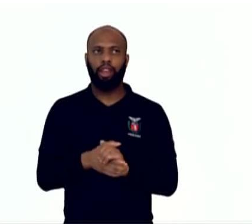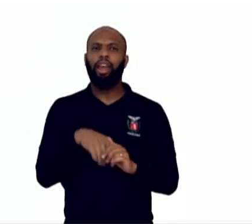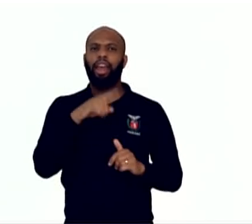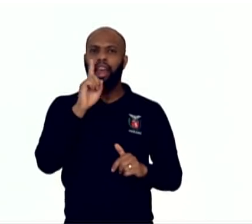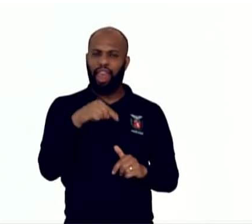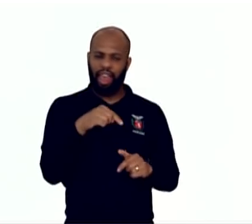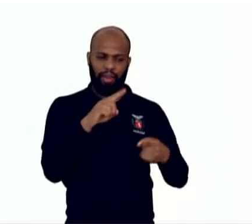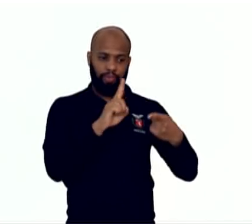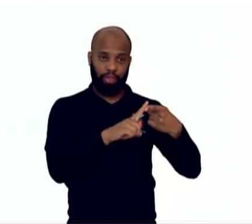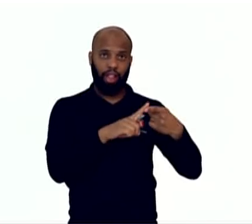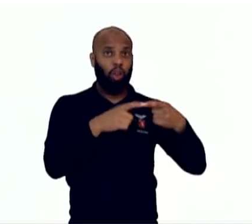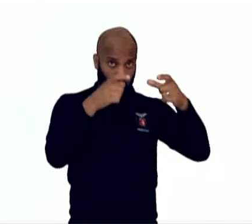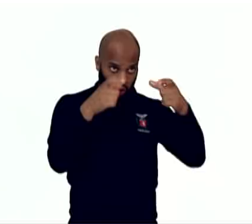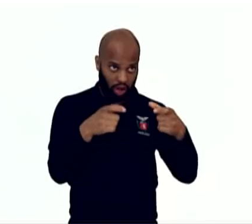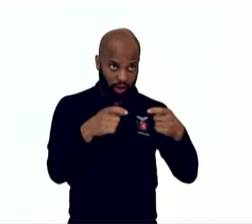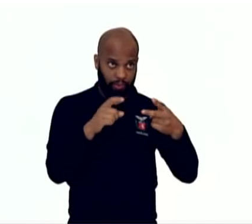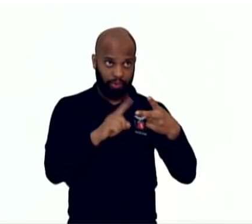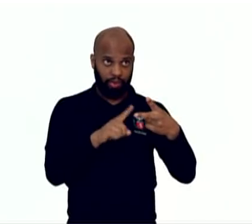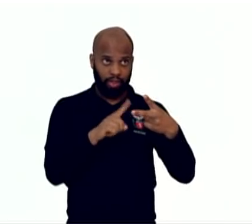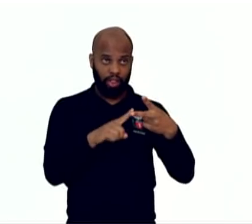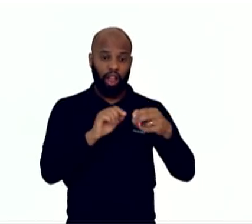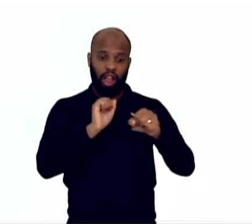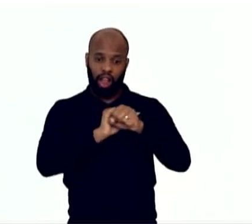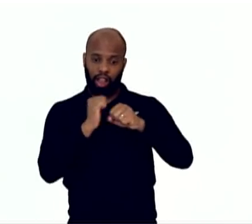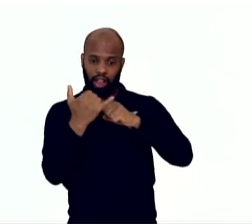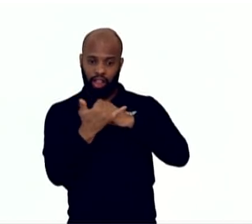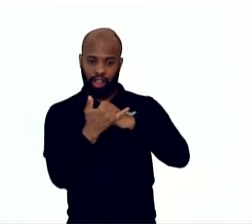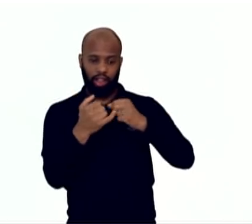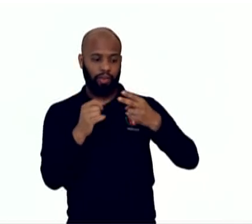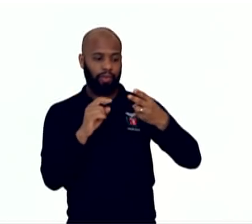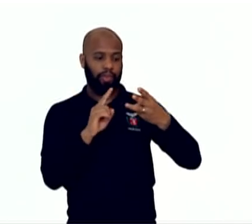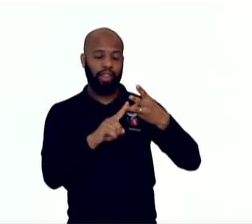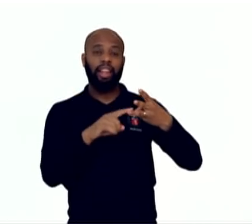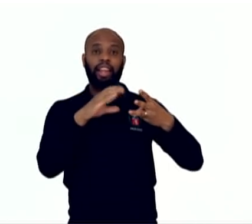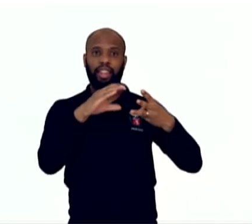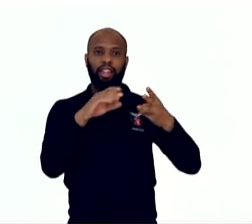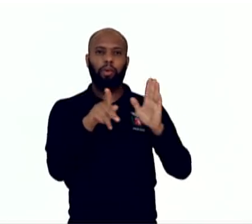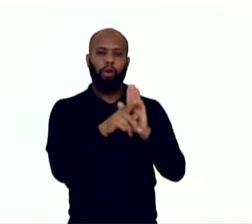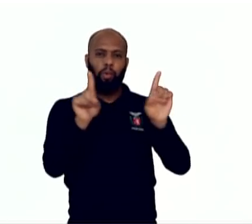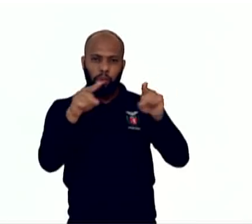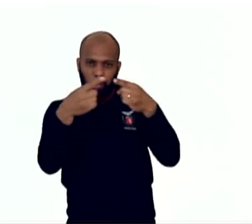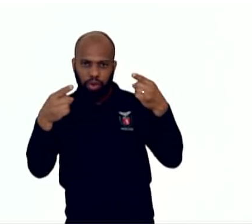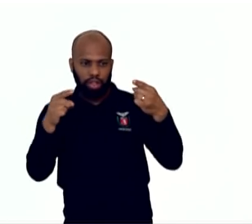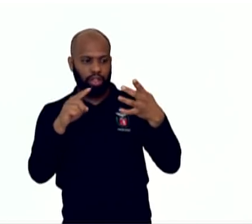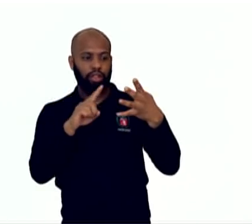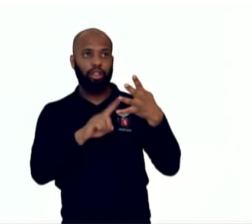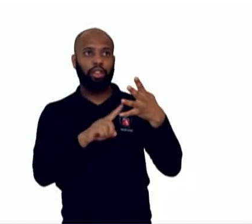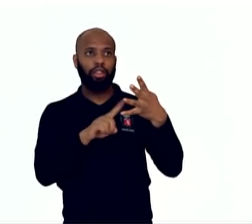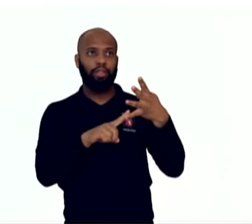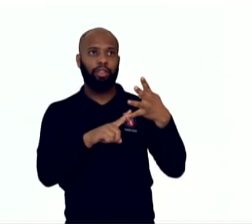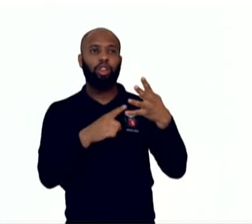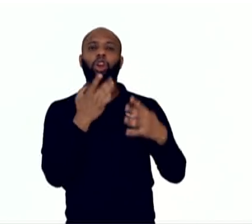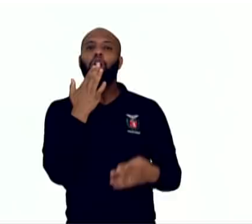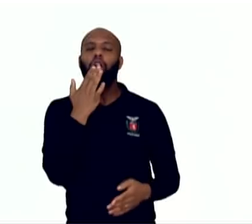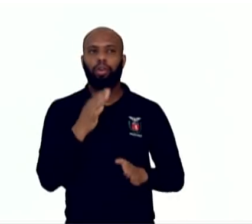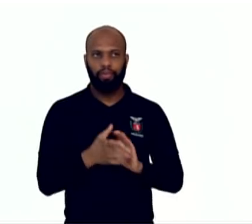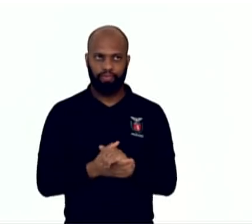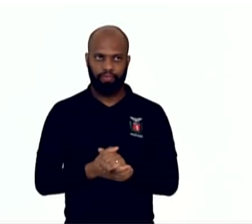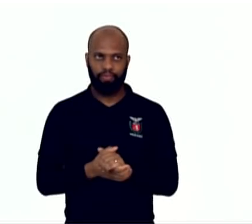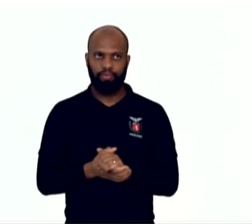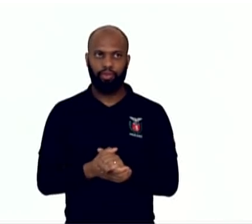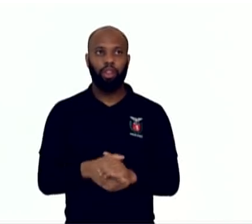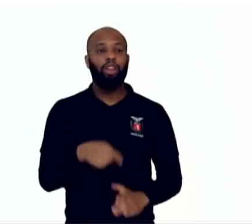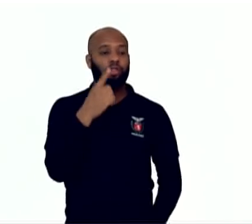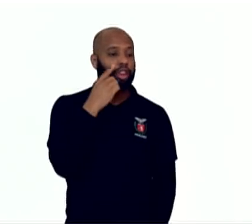a lugares, B, a adjetivos, C, a notas musicais ou D, as cores. Então,